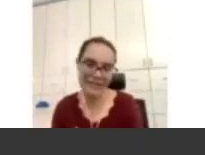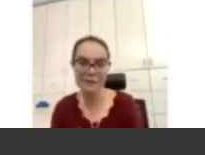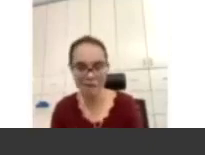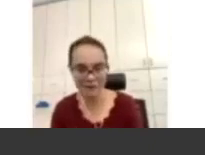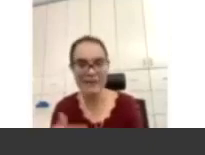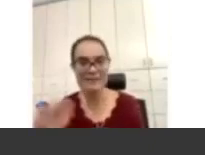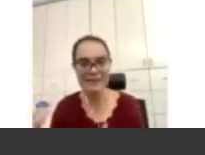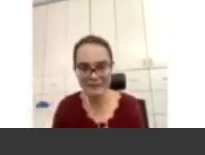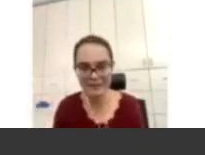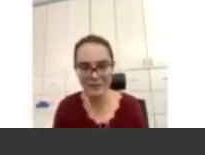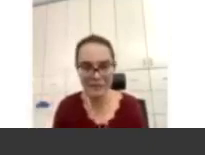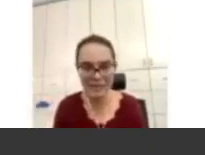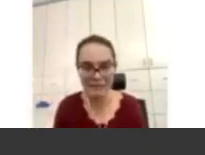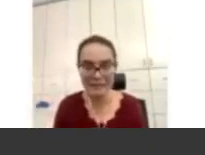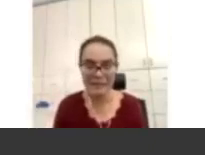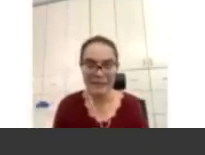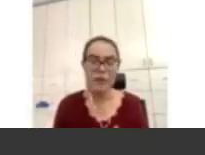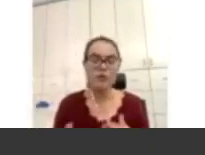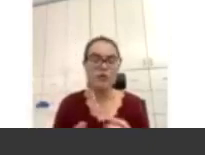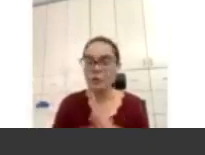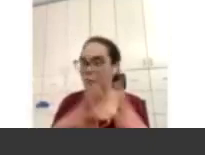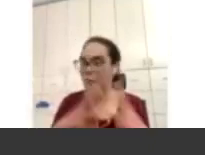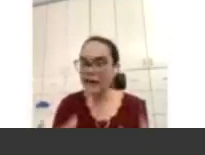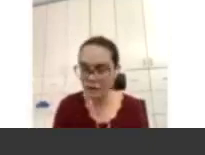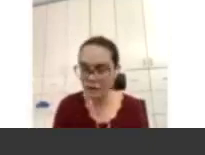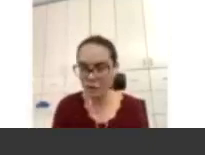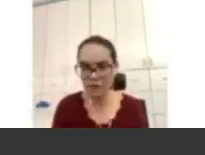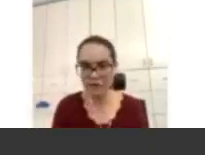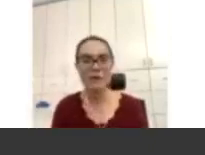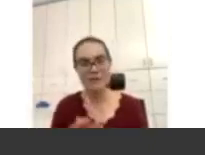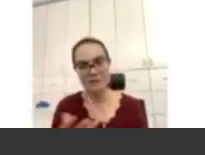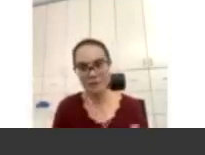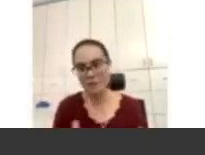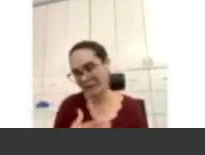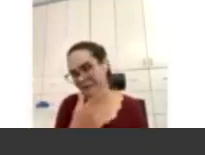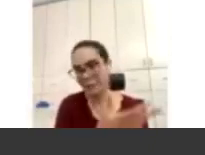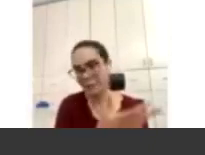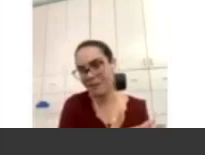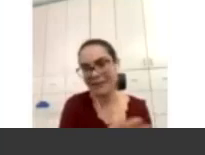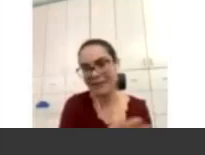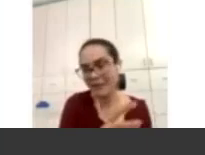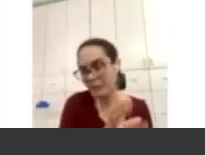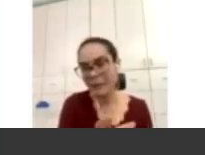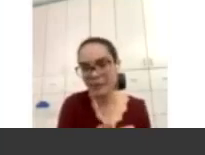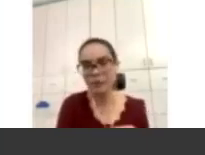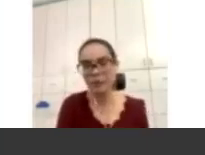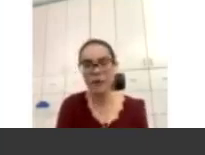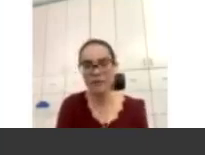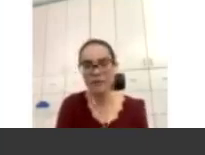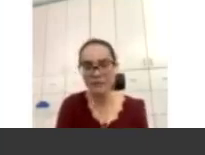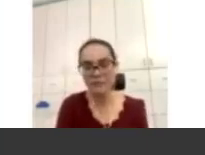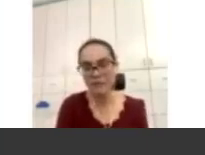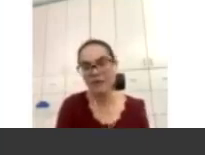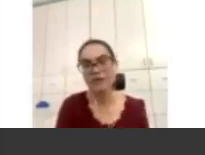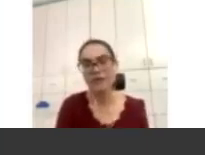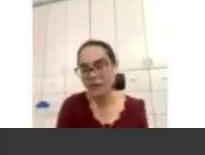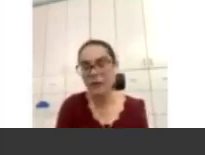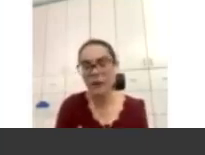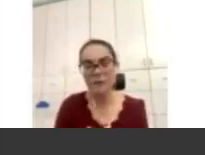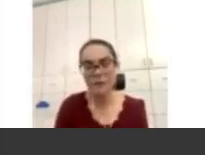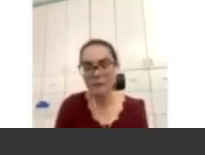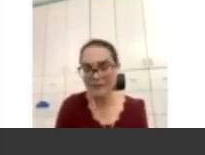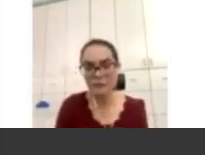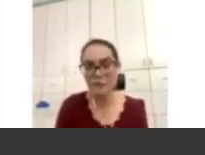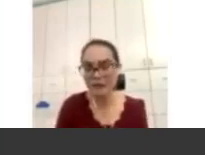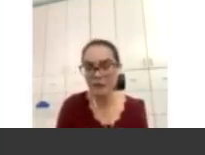versão validada pela OMS, se ela vai ser utilizada. Sobre o PAC, de modo geral, assim, só para complementar, não o PAC Monkeypox em si, a gente